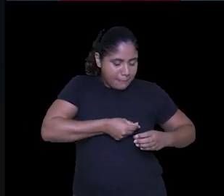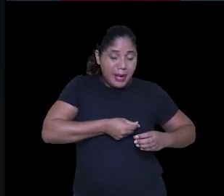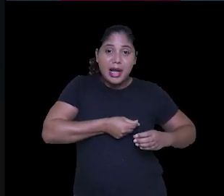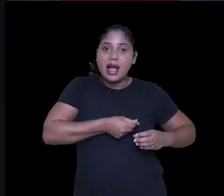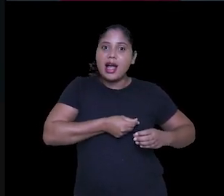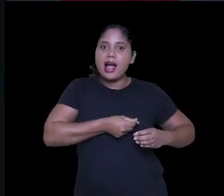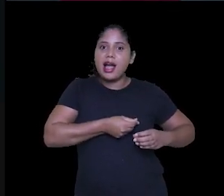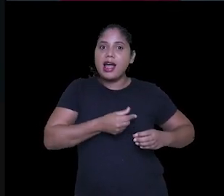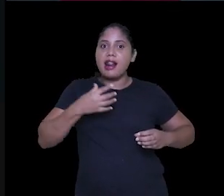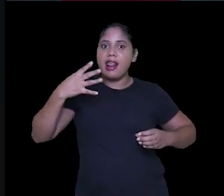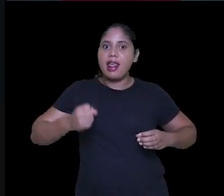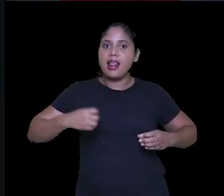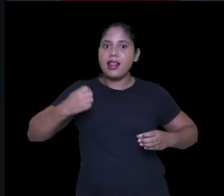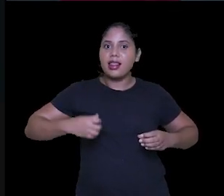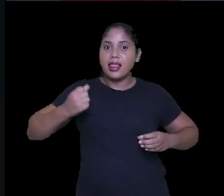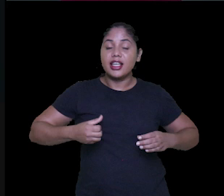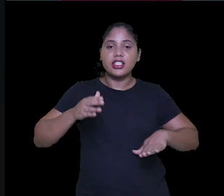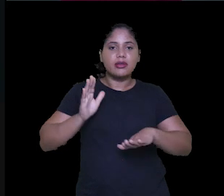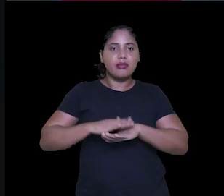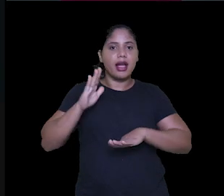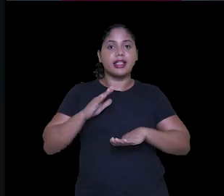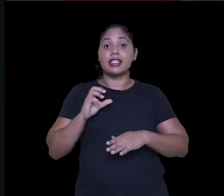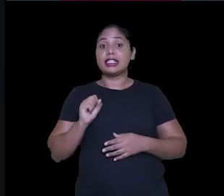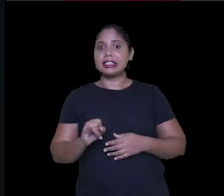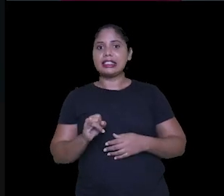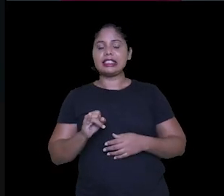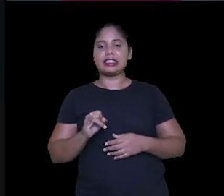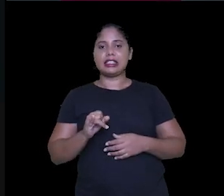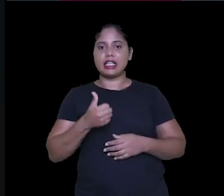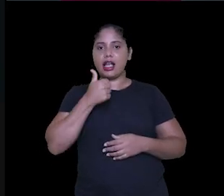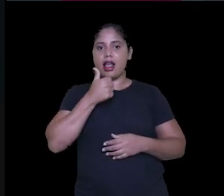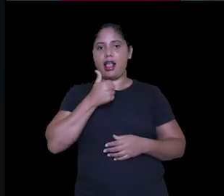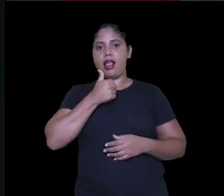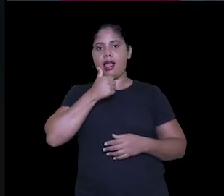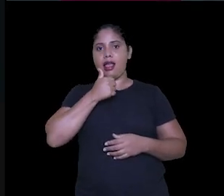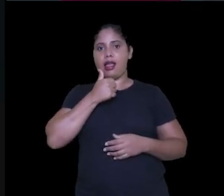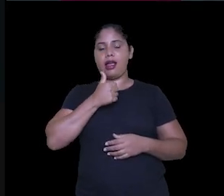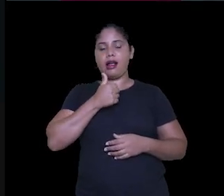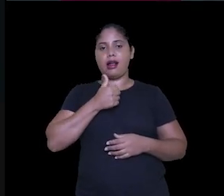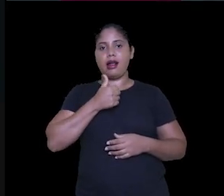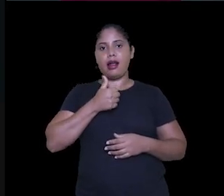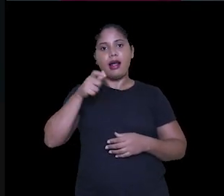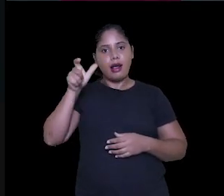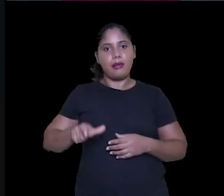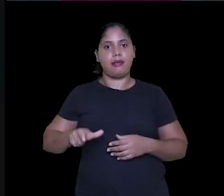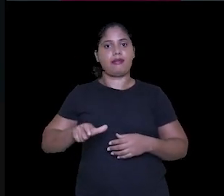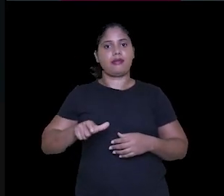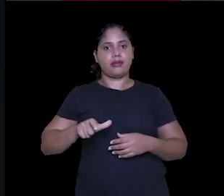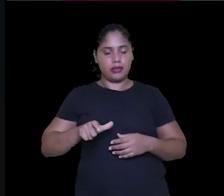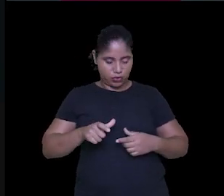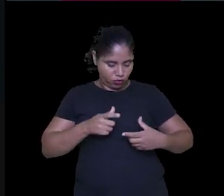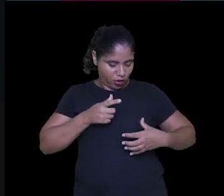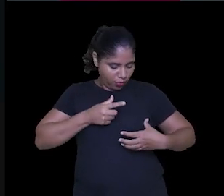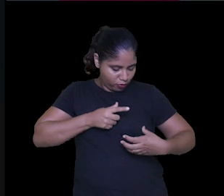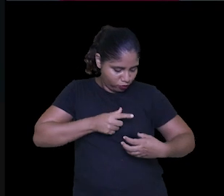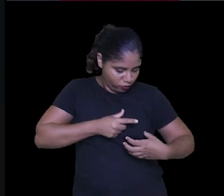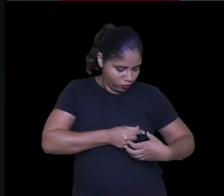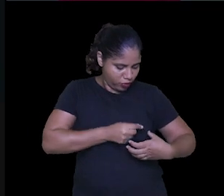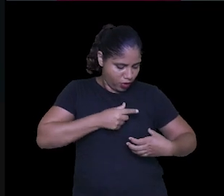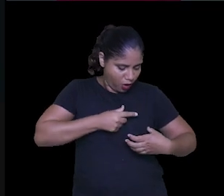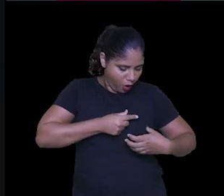para secar artificialmente. Acabou de amamentar, passa o próprio leite ao redor do mamilo e na auréola.